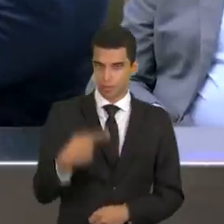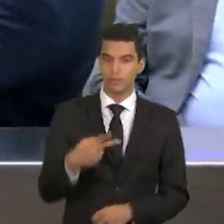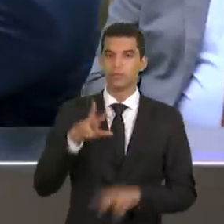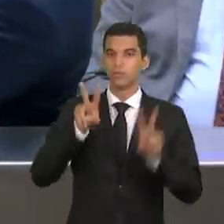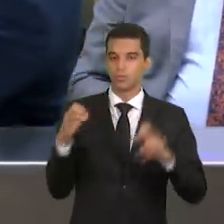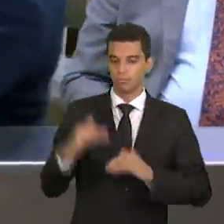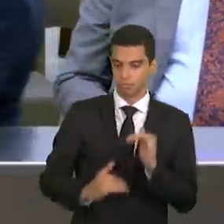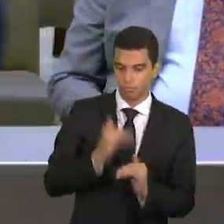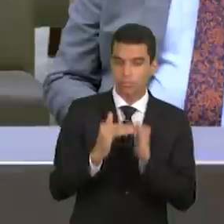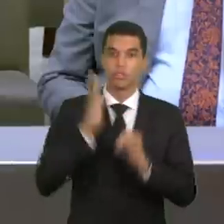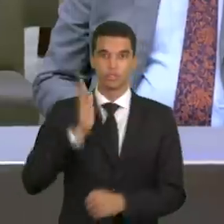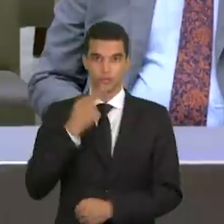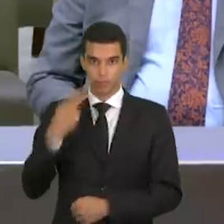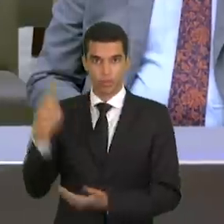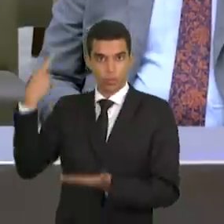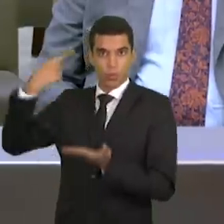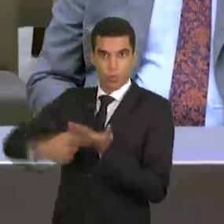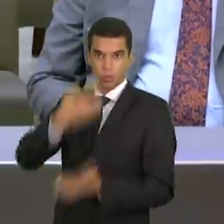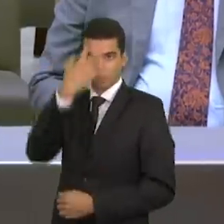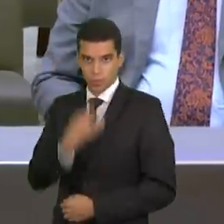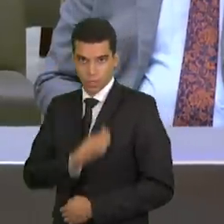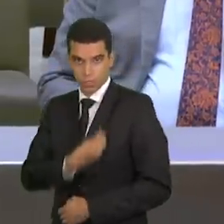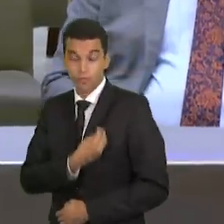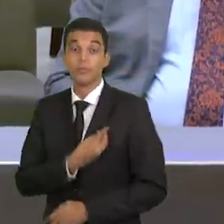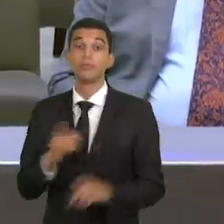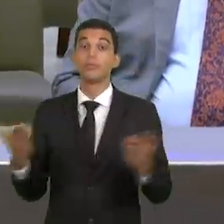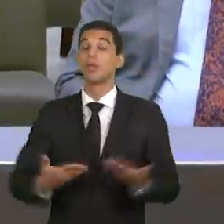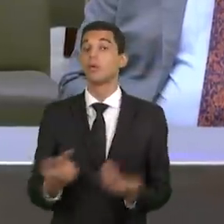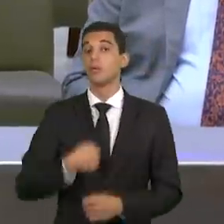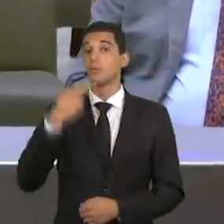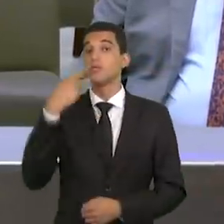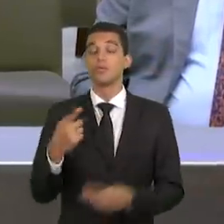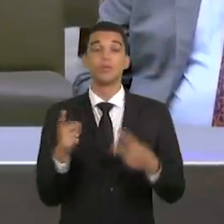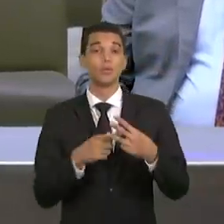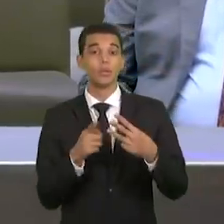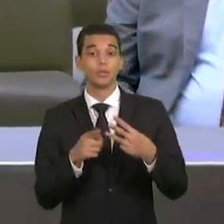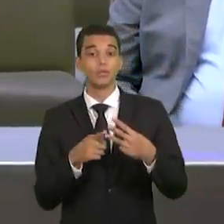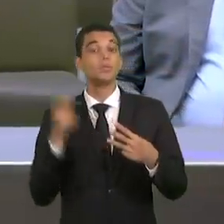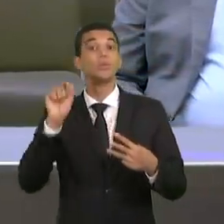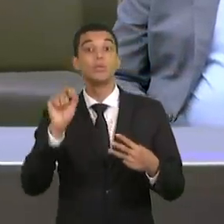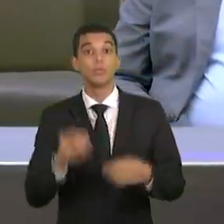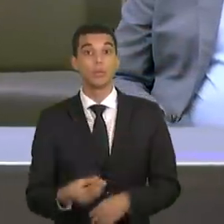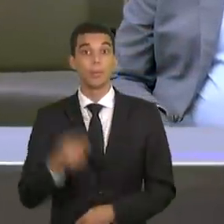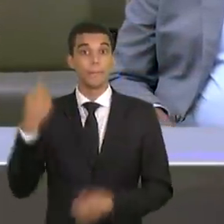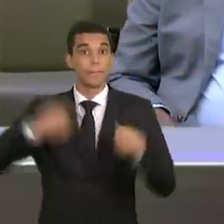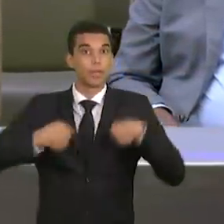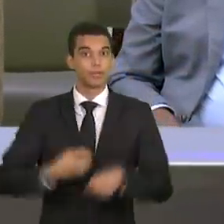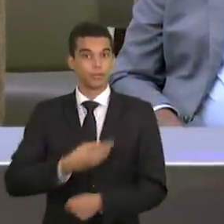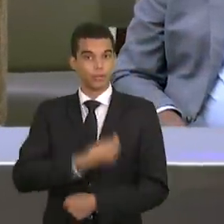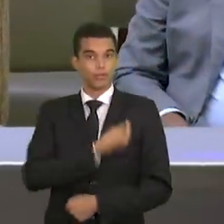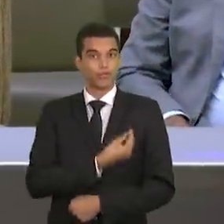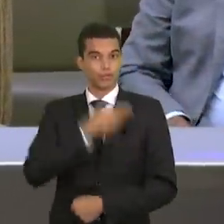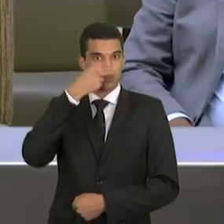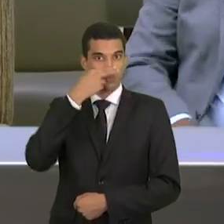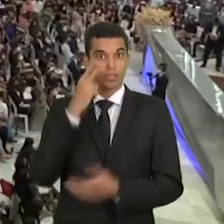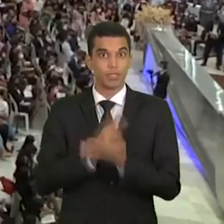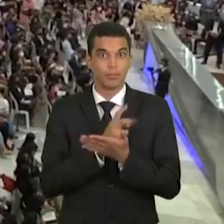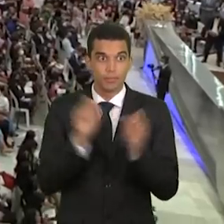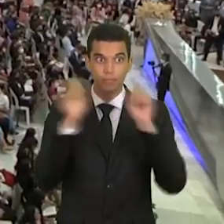falei sobre o compromisso, agora eu quero falar sobre uma vida vigilante. Diga: vigilante.